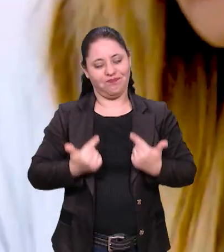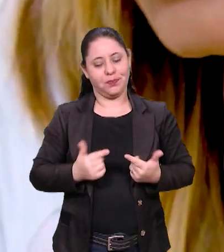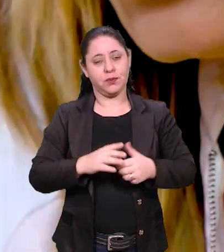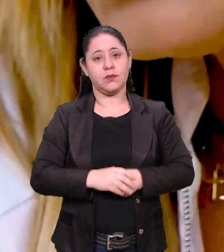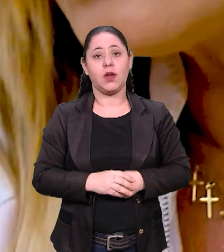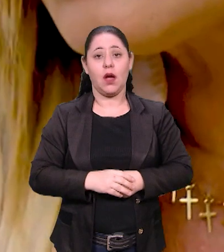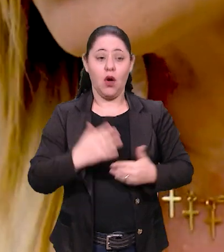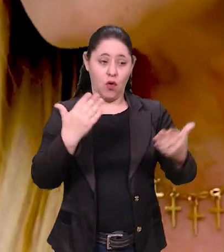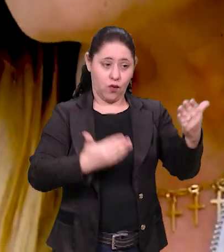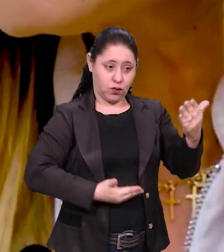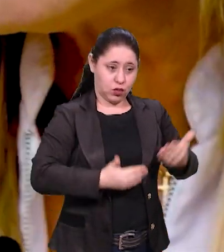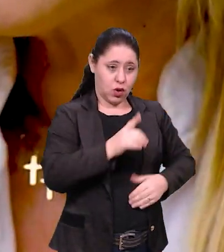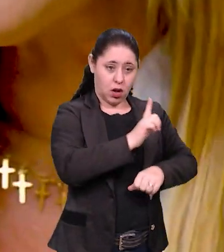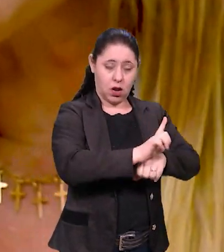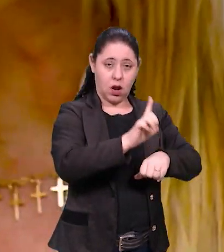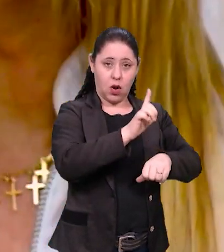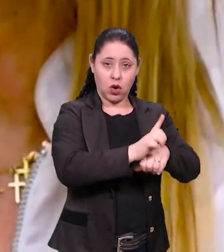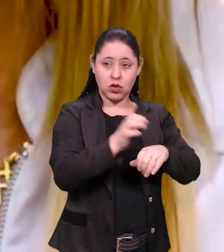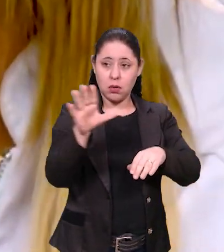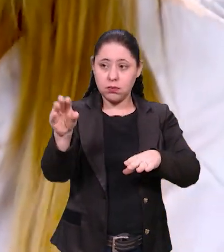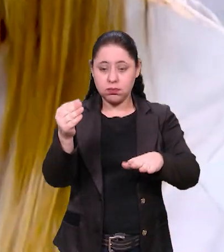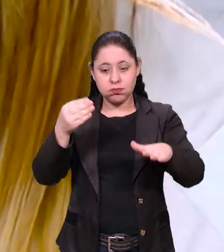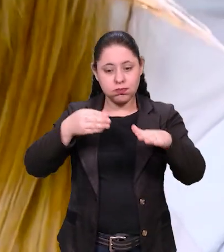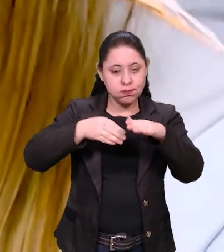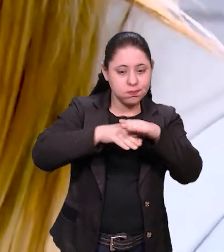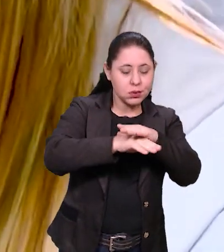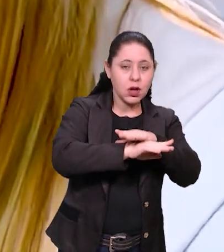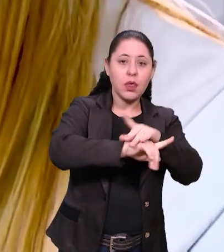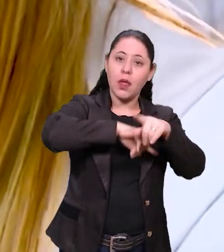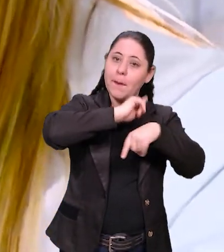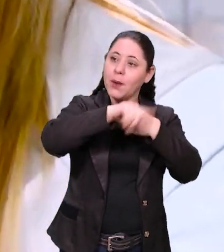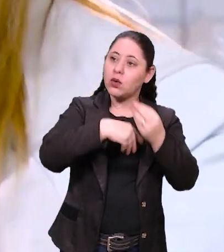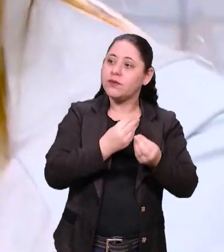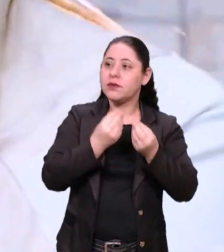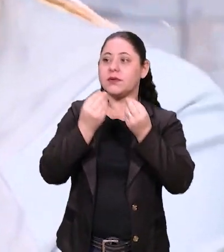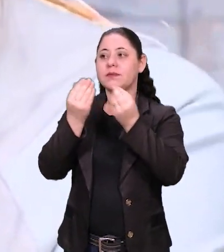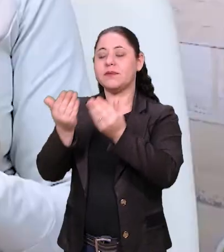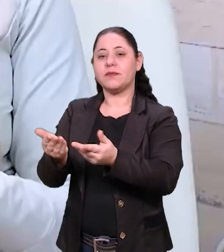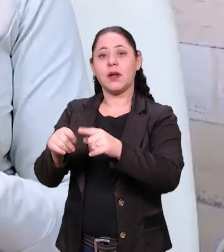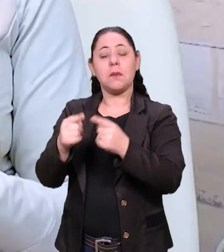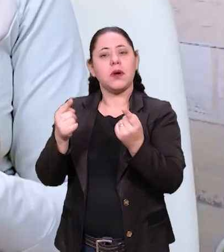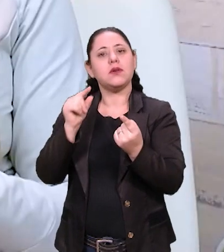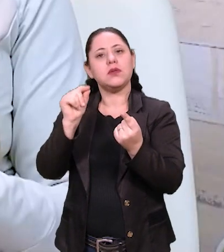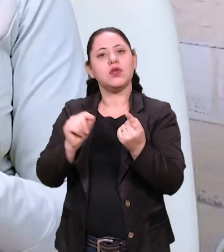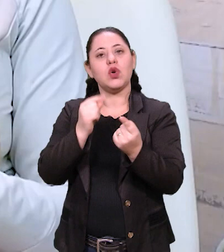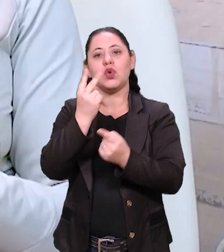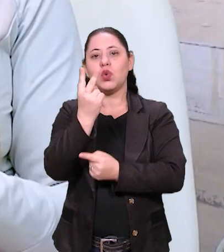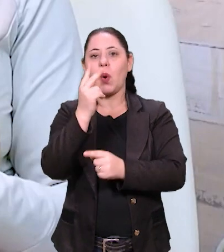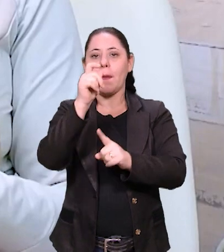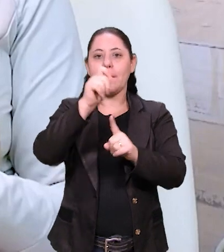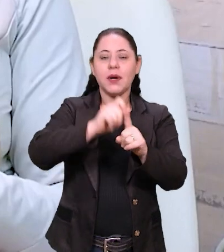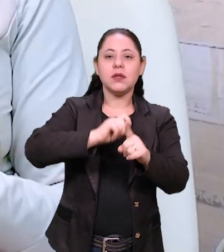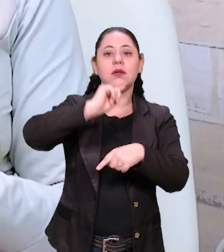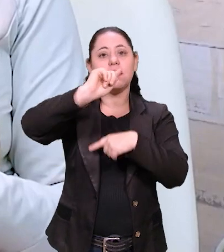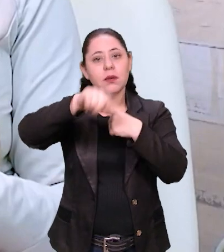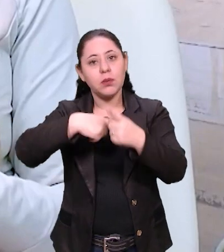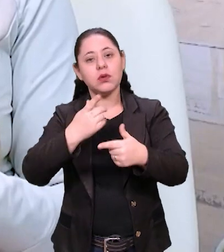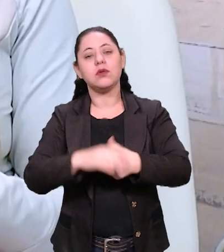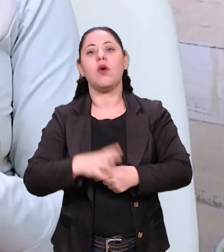chato. Uma funcionária da loja guardou o telefone que foi devolvido para ela. Mas não é que 2 meses depois